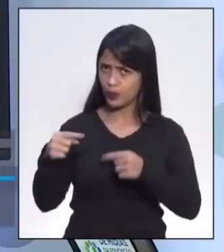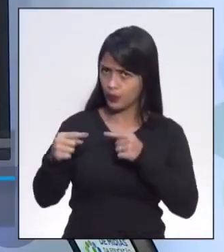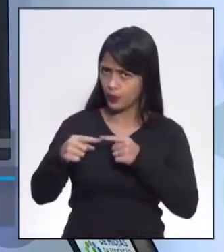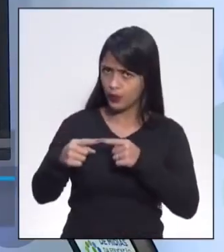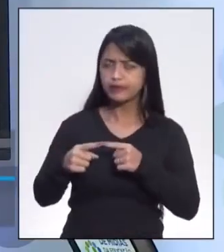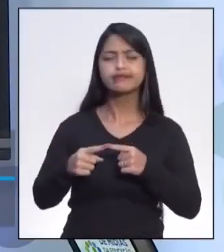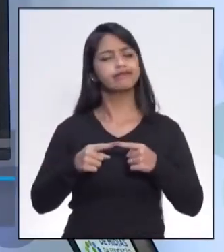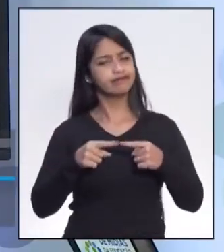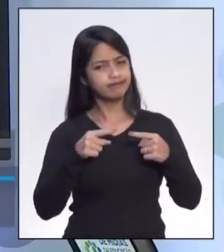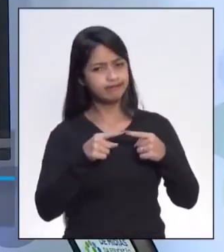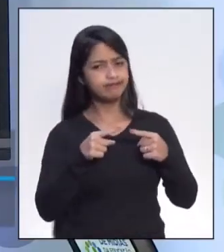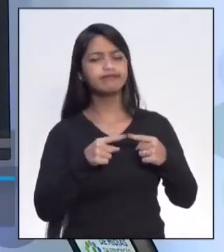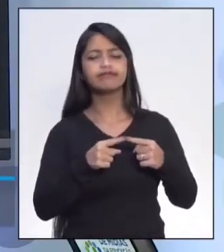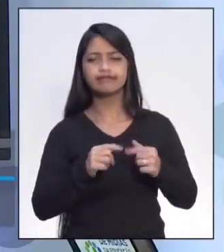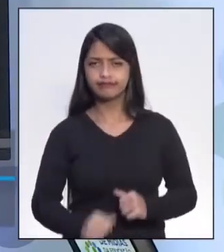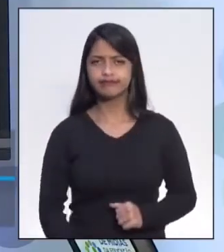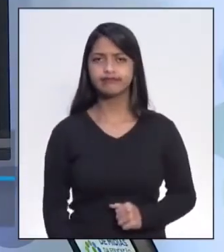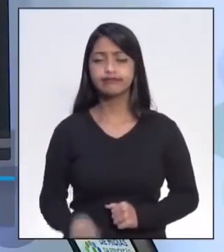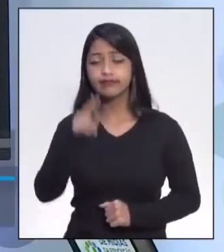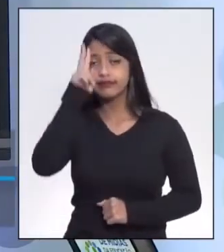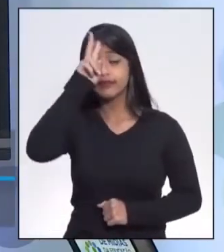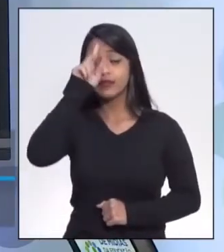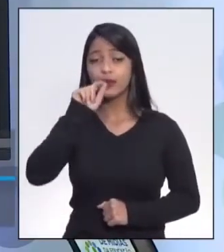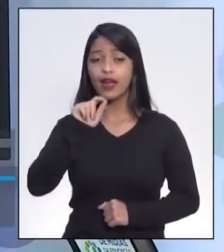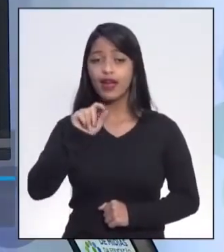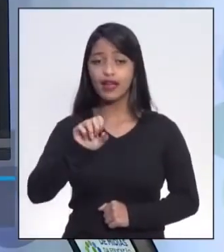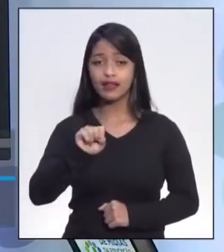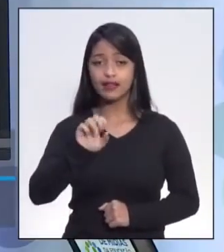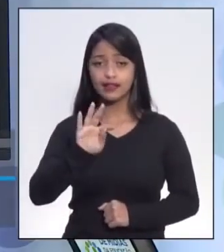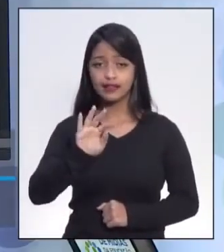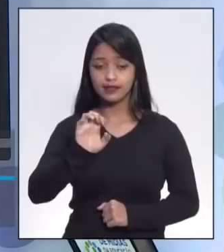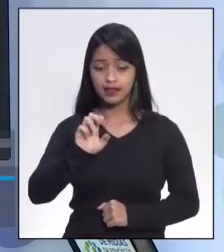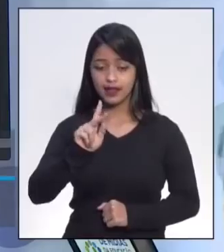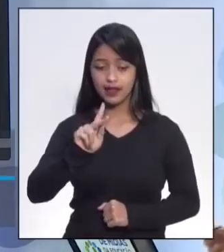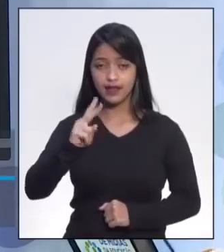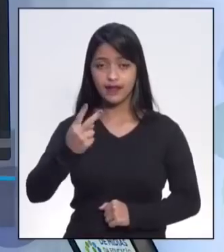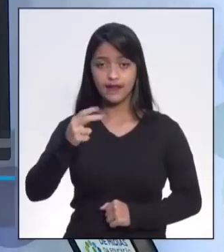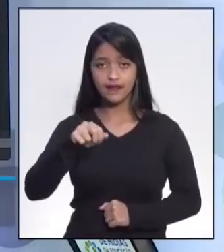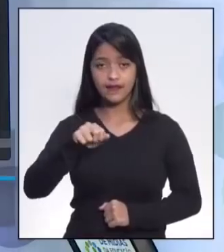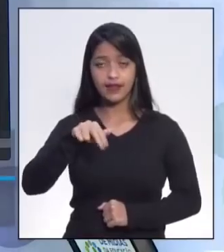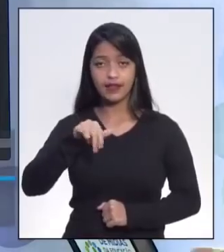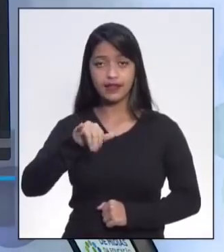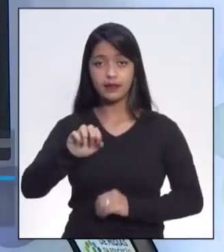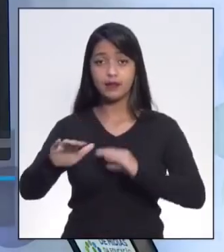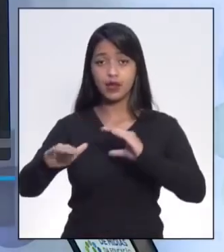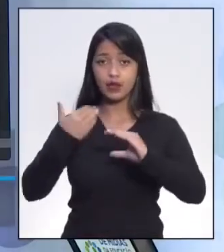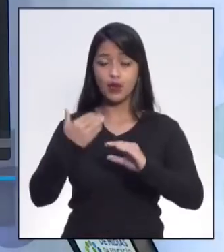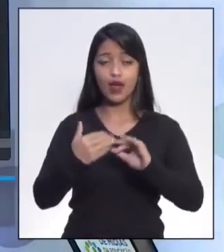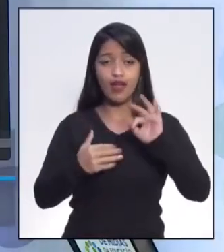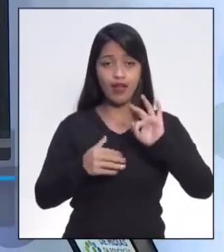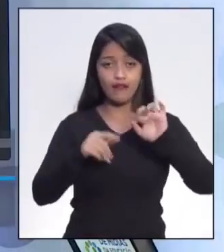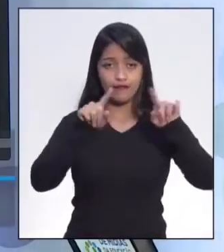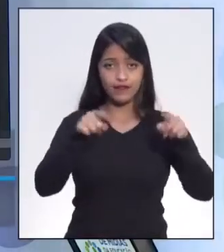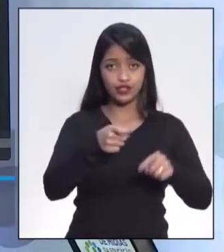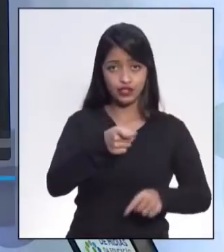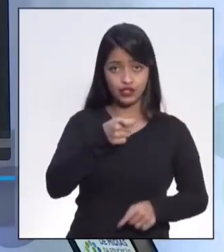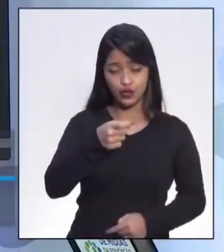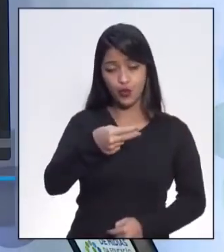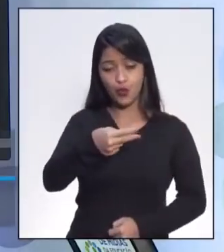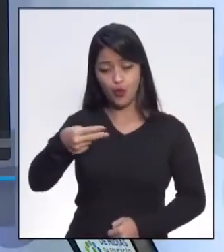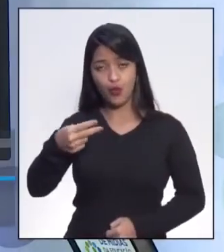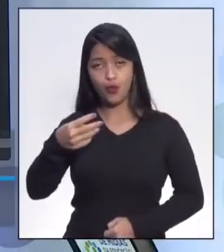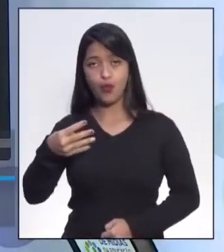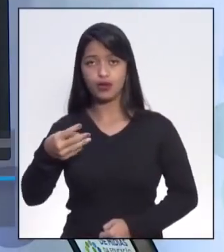Da Stephanie. Que a Stephanie ela colocou que f de x igual a 4x e ela informou que a função